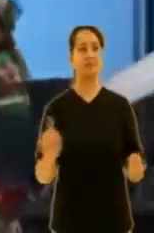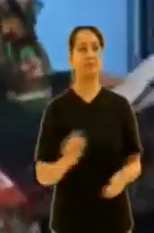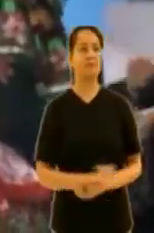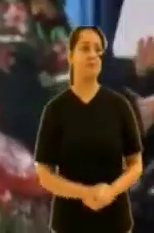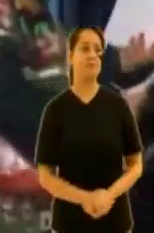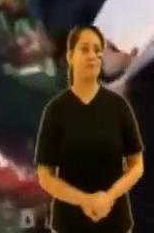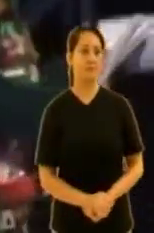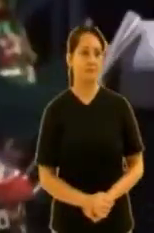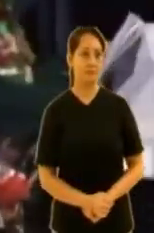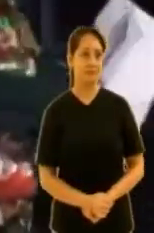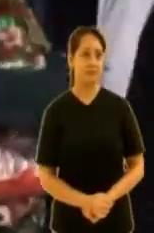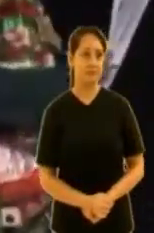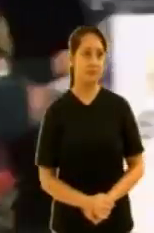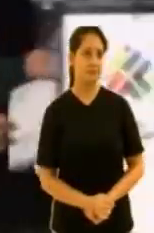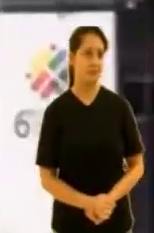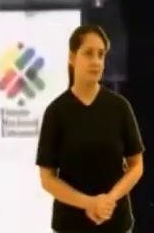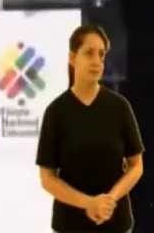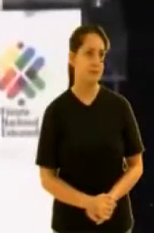música.